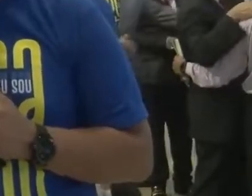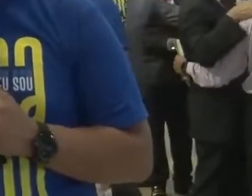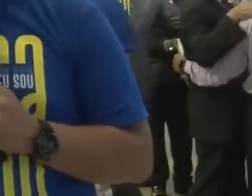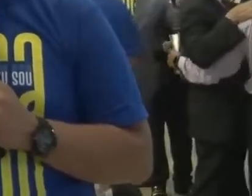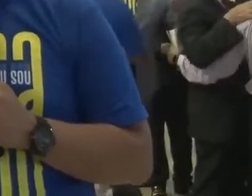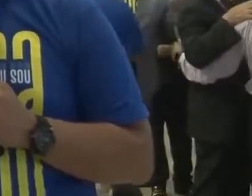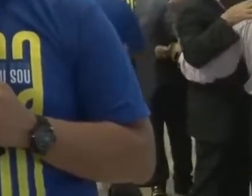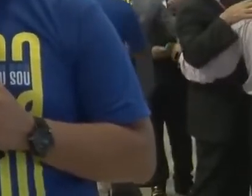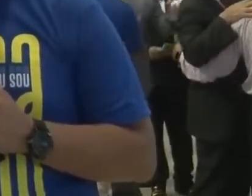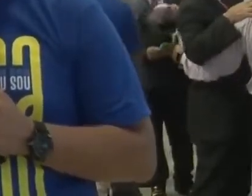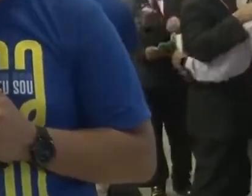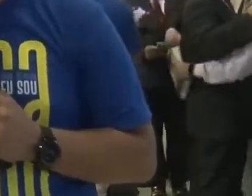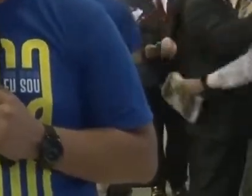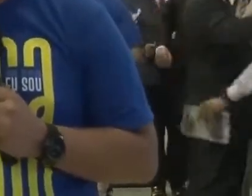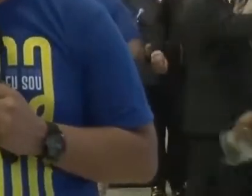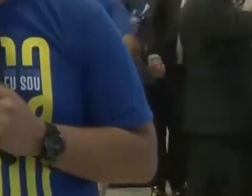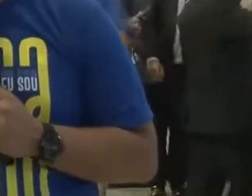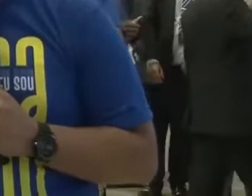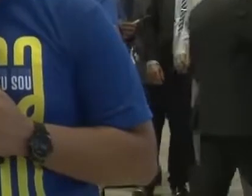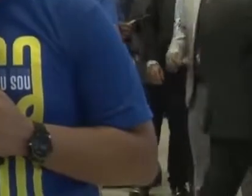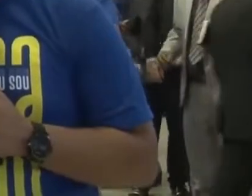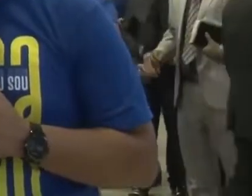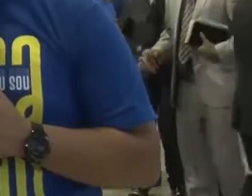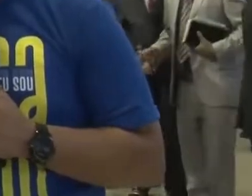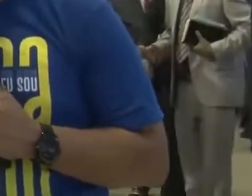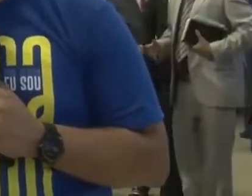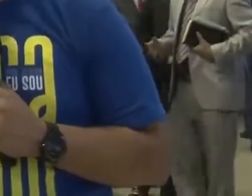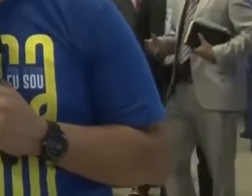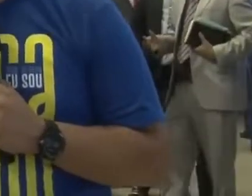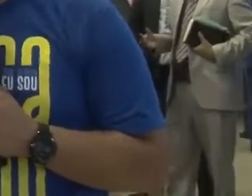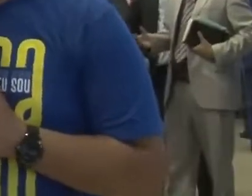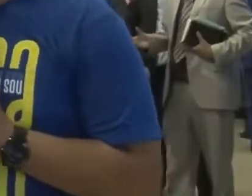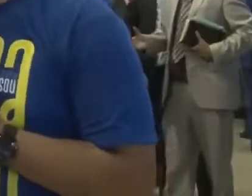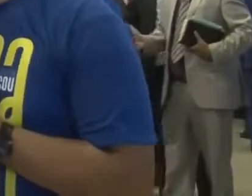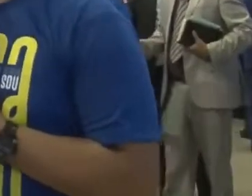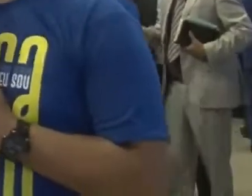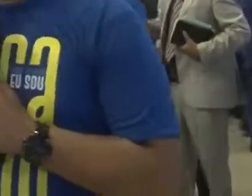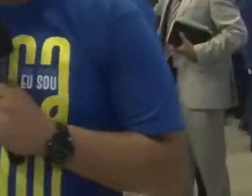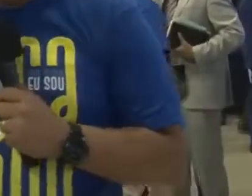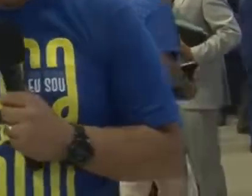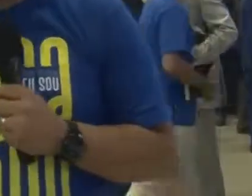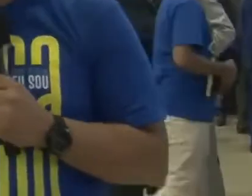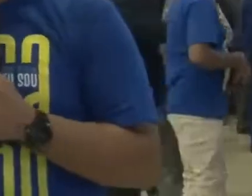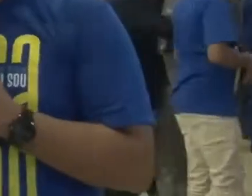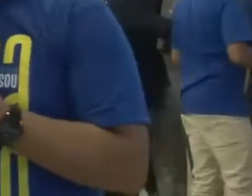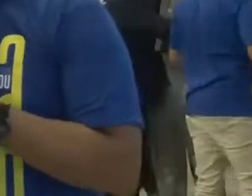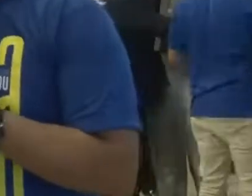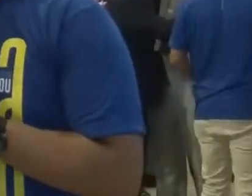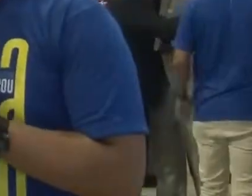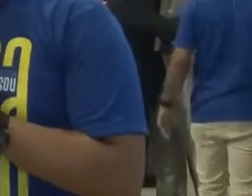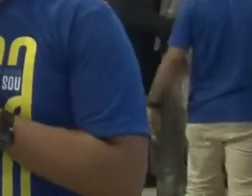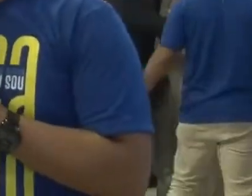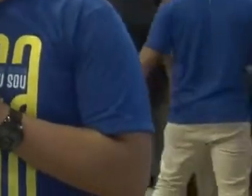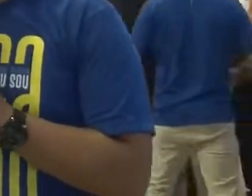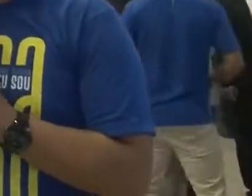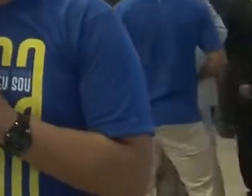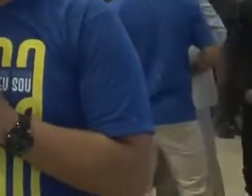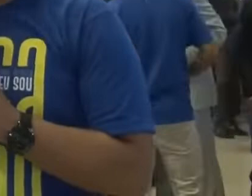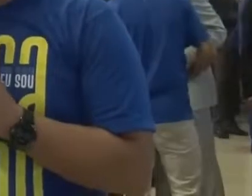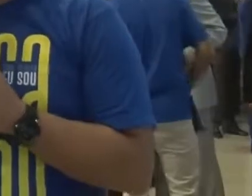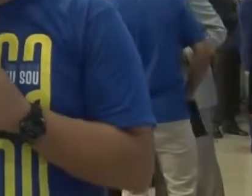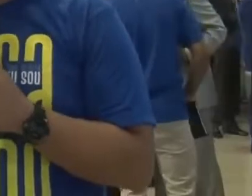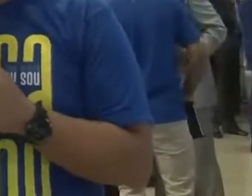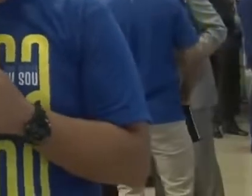trabalhando durante todo esse período. Deus abençoe vocês. Desde o pessoal da limpeza, cara, da cozinha, que cozinham todos os dias para os irmãos, né? Os